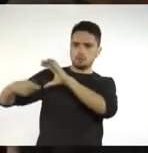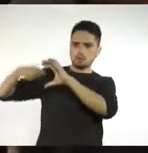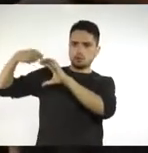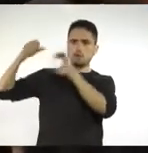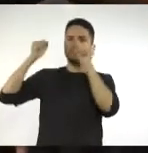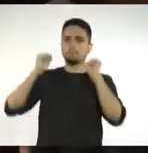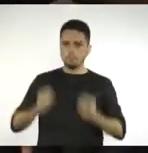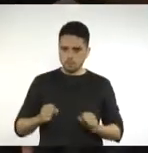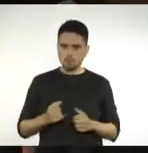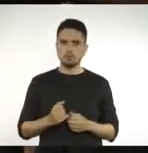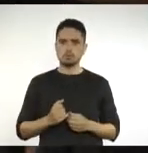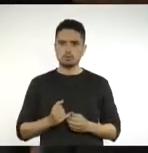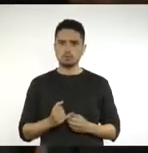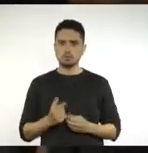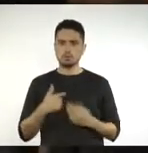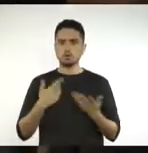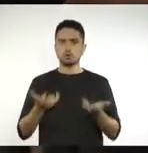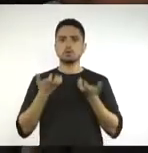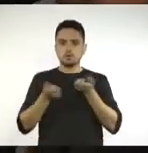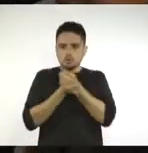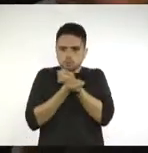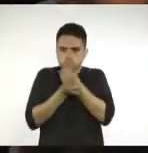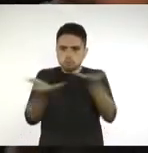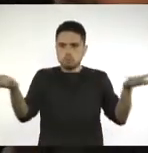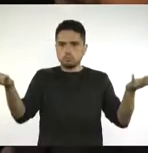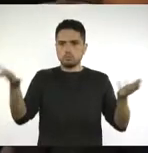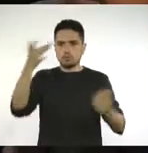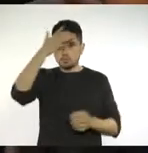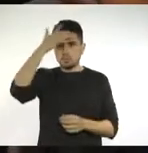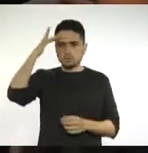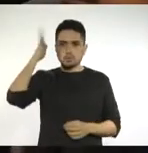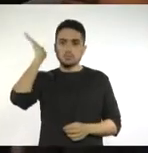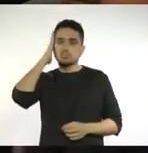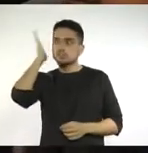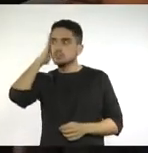que isso seja externado para a população e é um dever nosso.